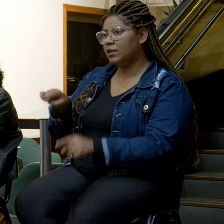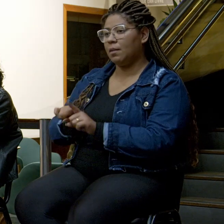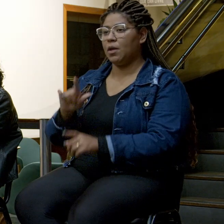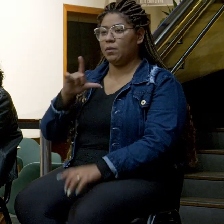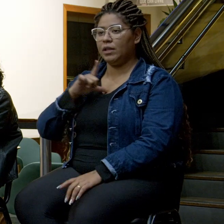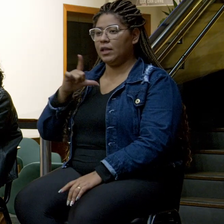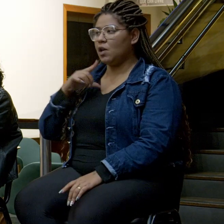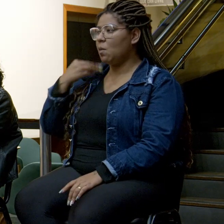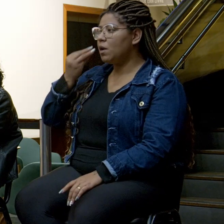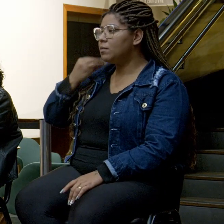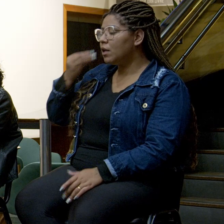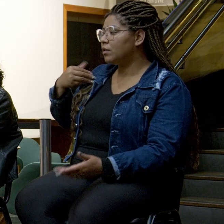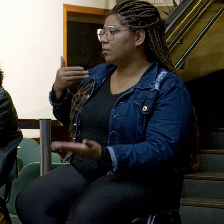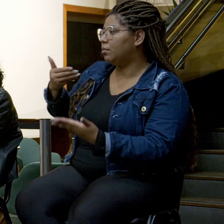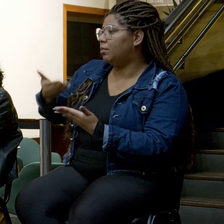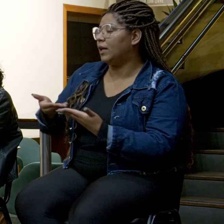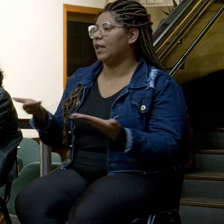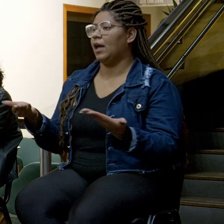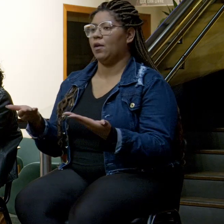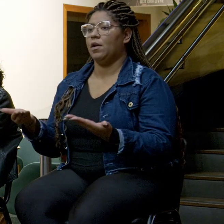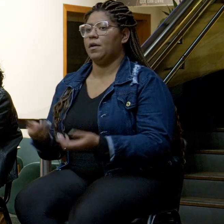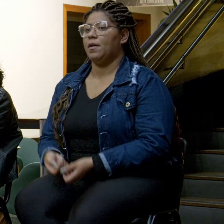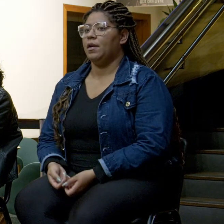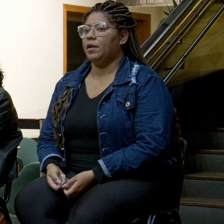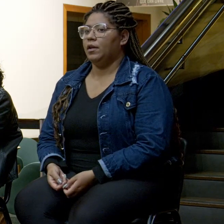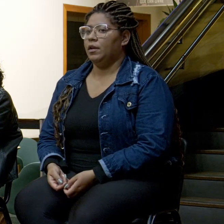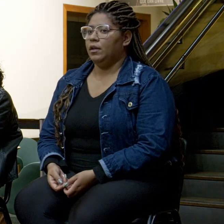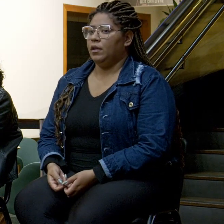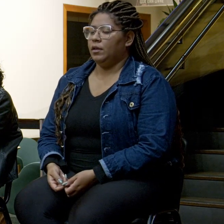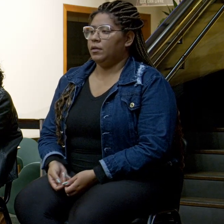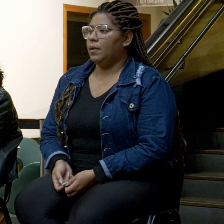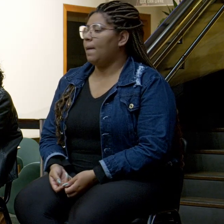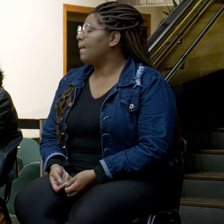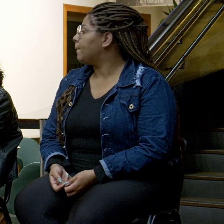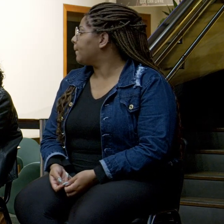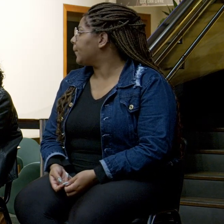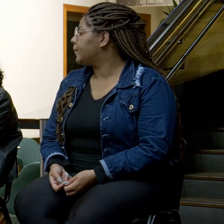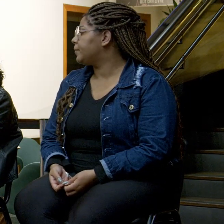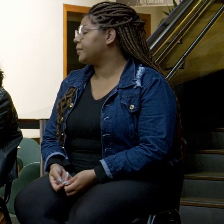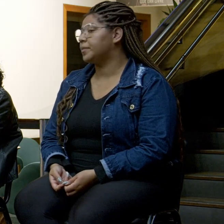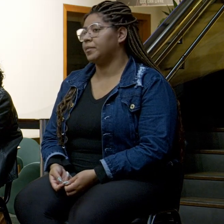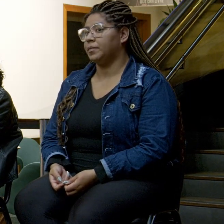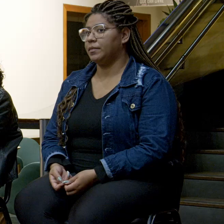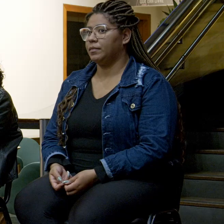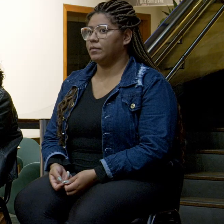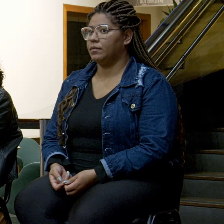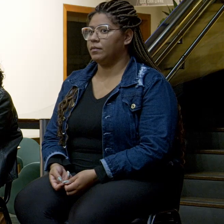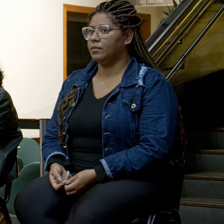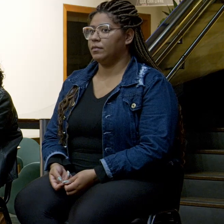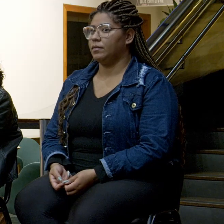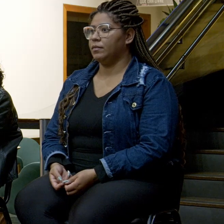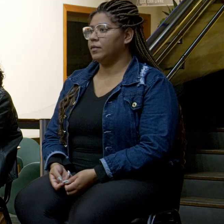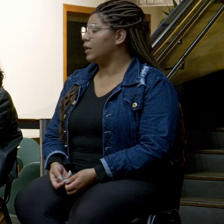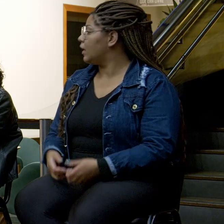bagagem, não é? enfim, acho que esse espaço entre